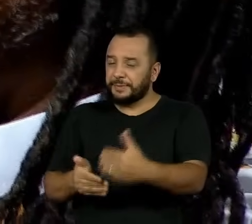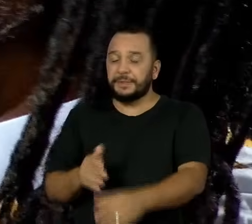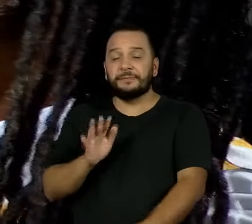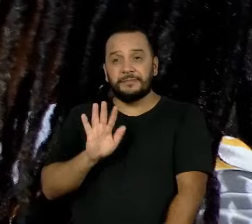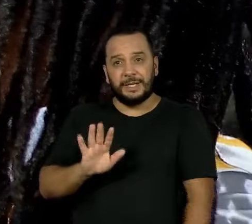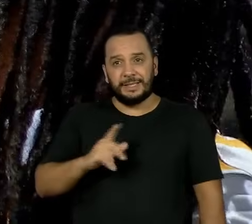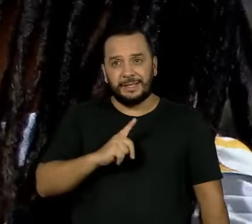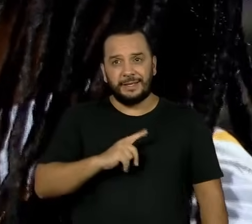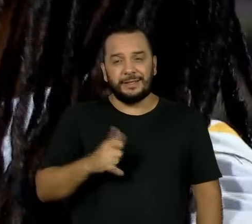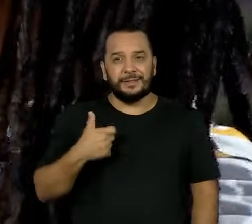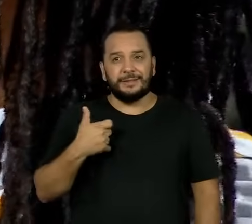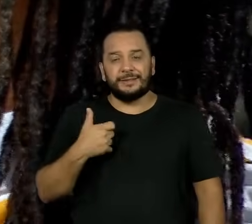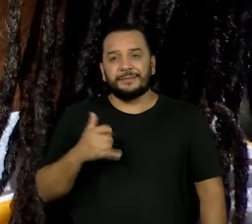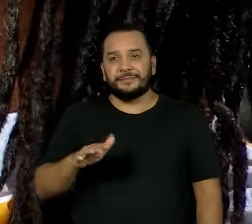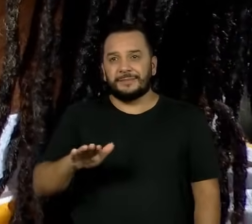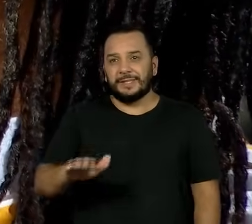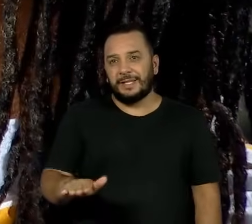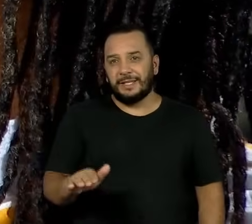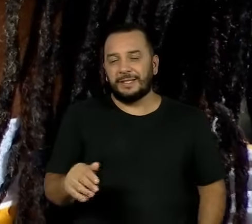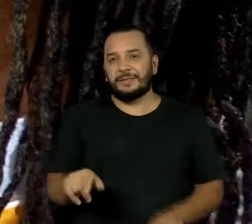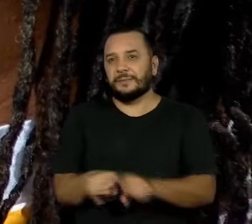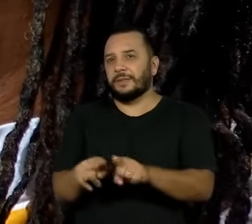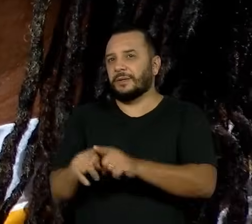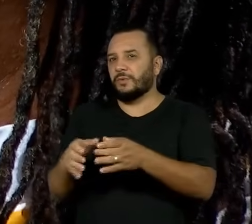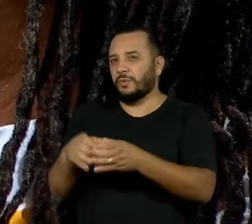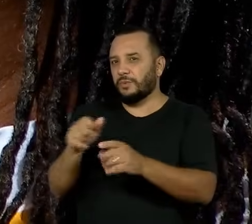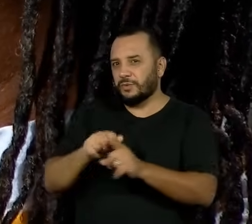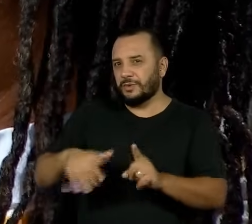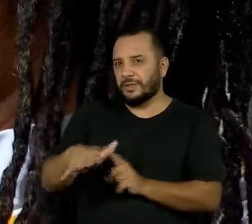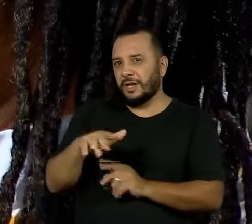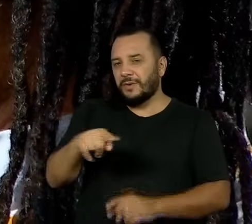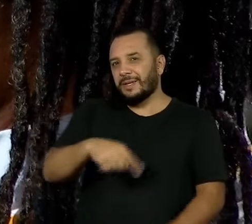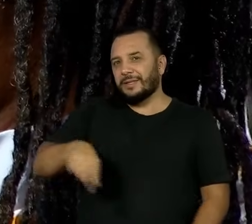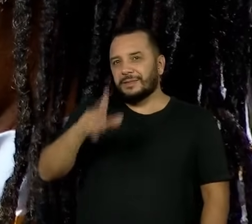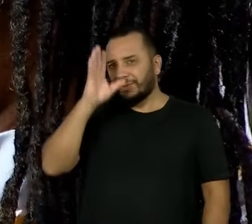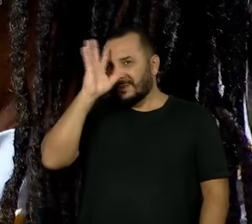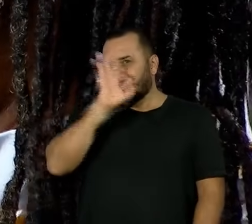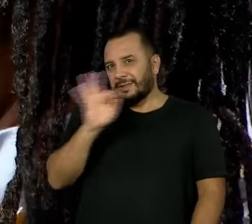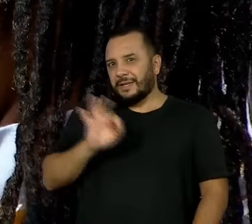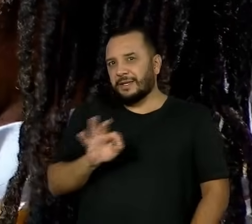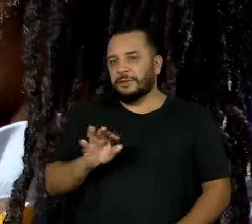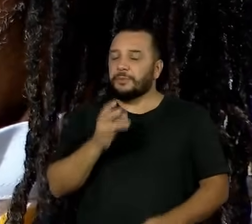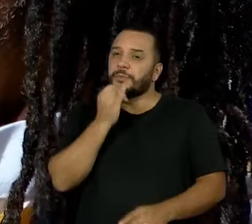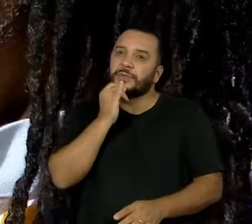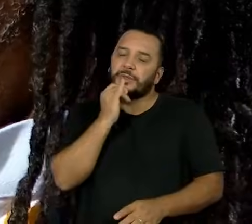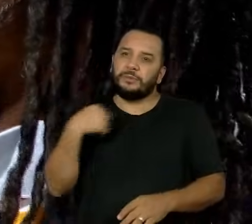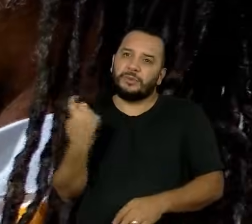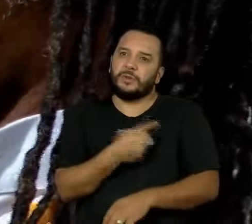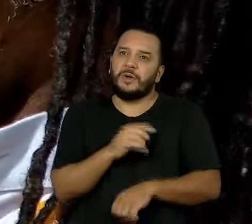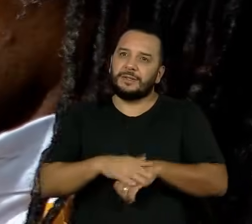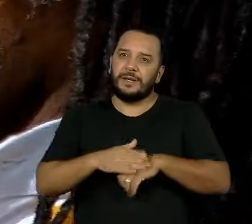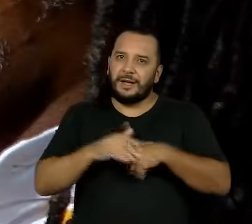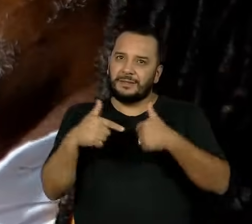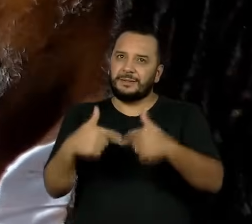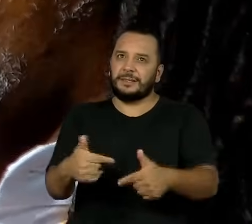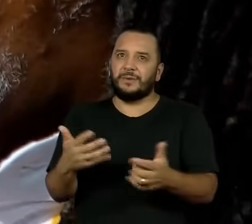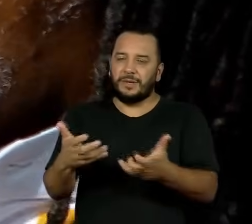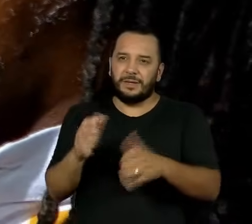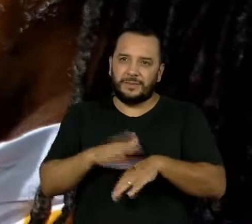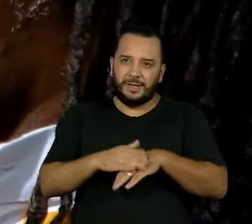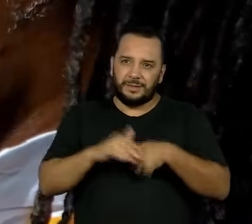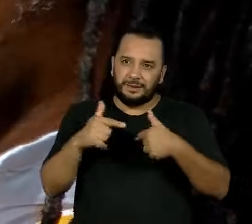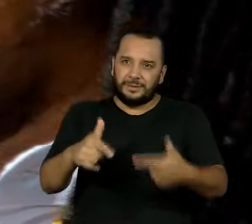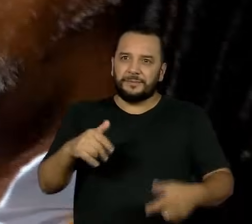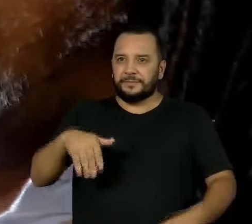crianças, tem vários grupos sociais que não conseguem ainda compreender isso. Então, a gente tem feito ações e queremos fazer mais